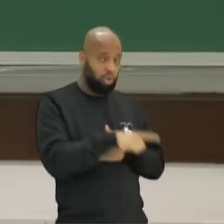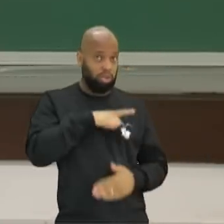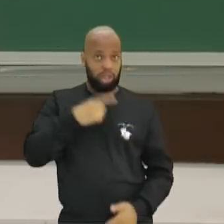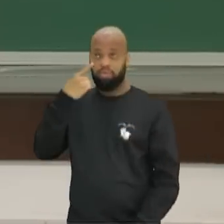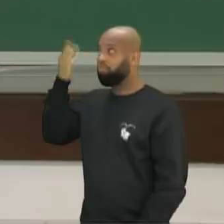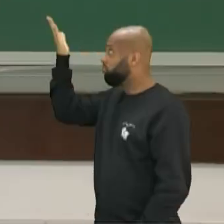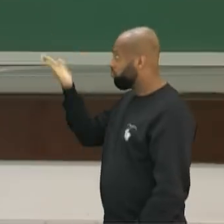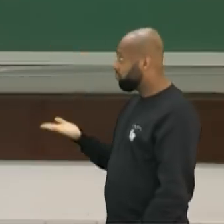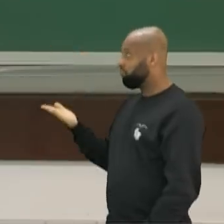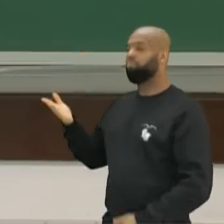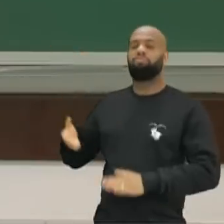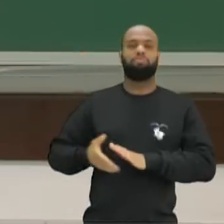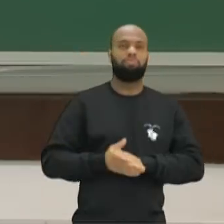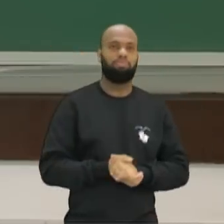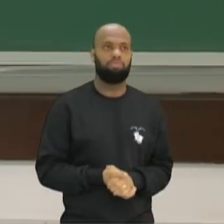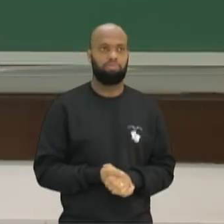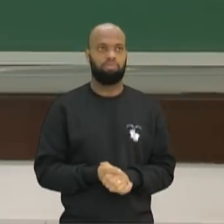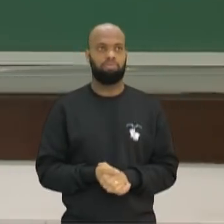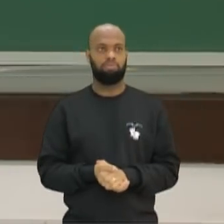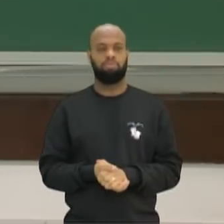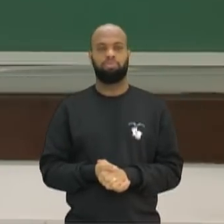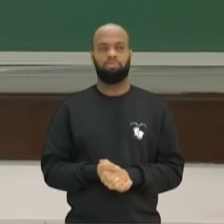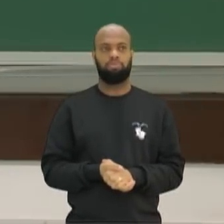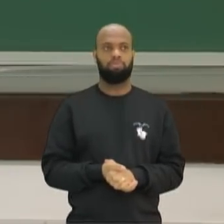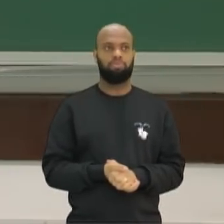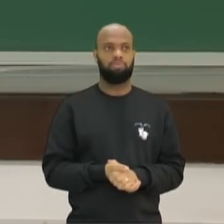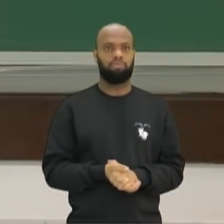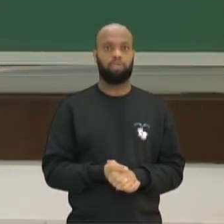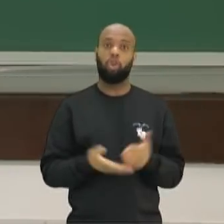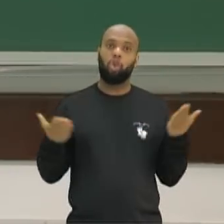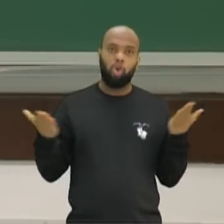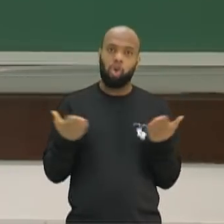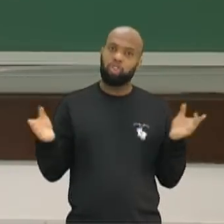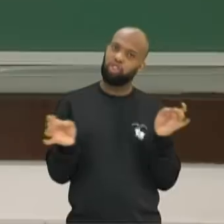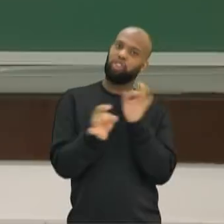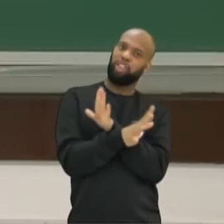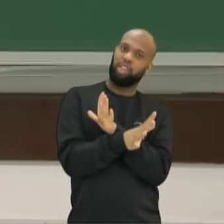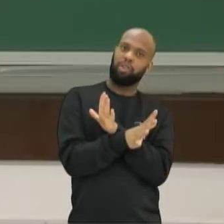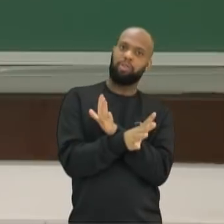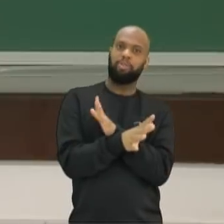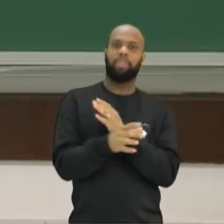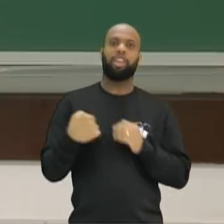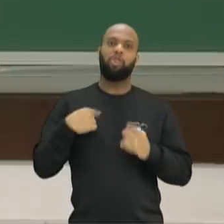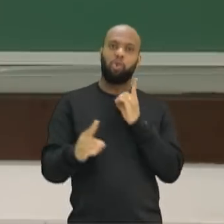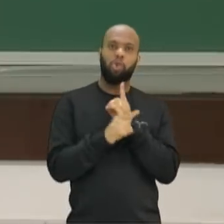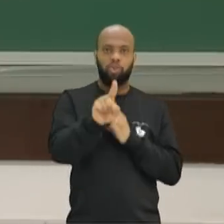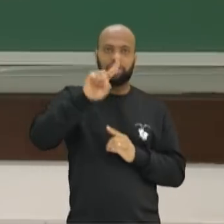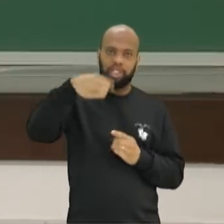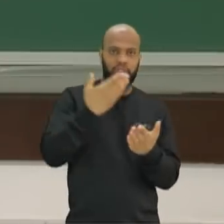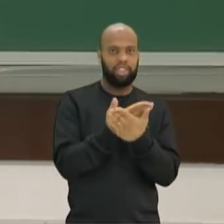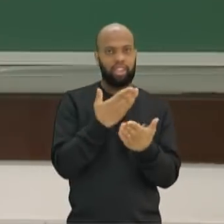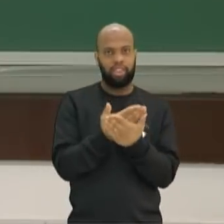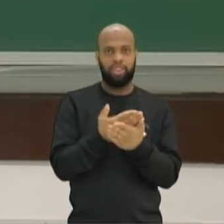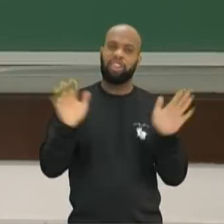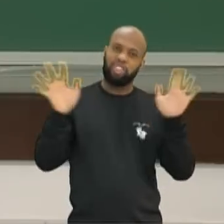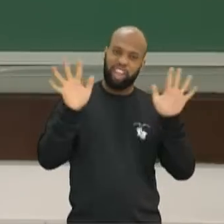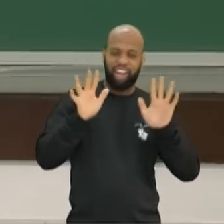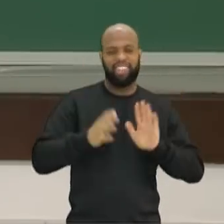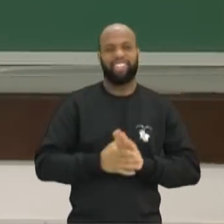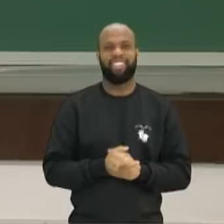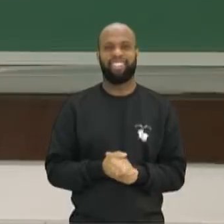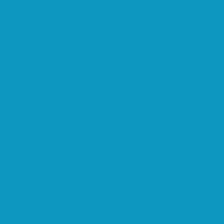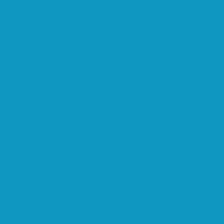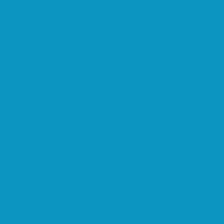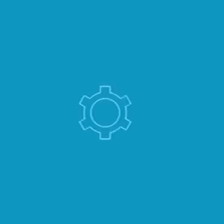pausadramática.com.br e o todamateria.com.br. Por hoje, eu fico por aqui. Espero vocês na próxima aula e até lá!